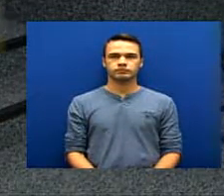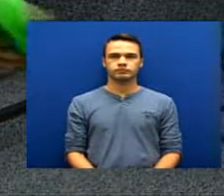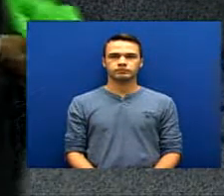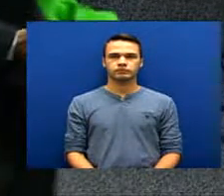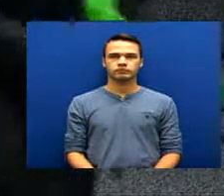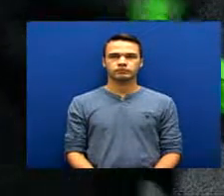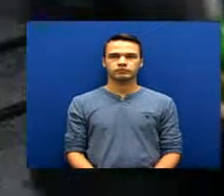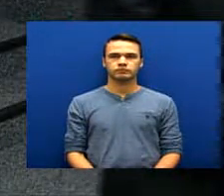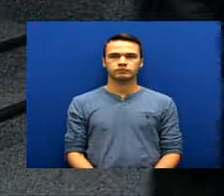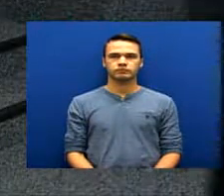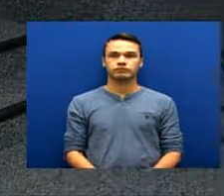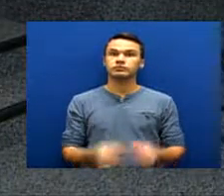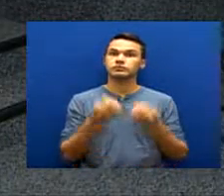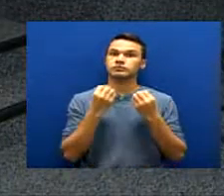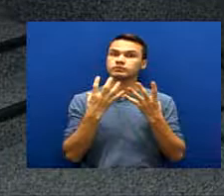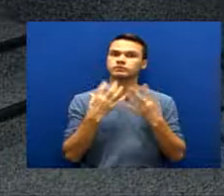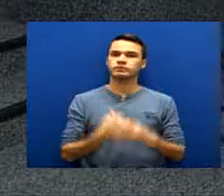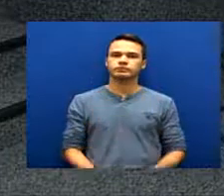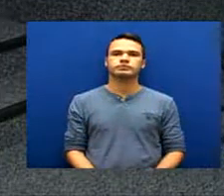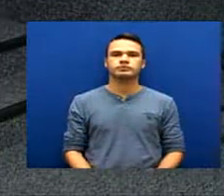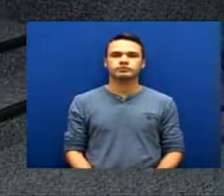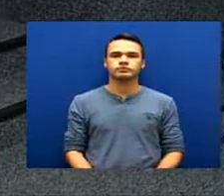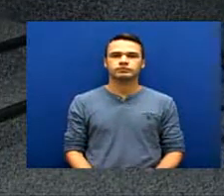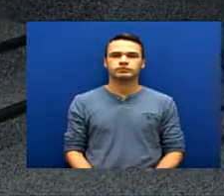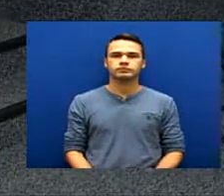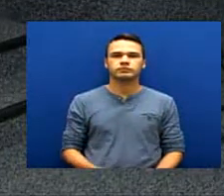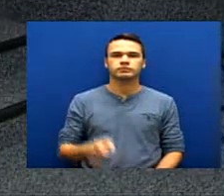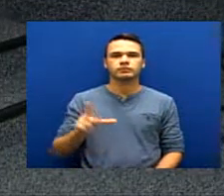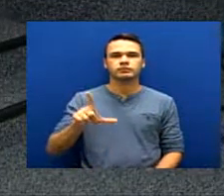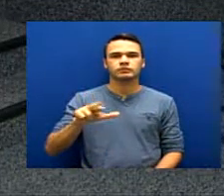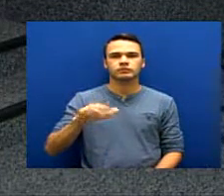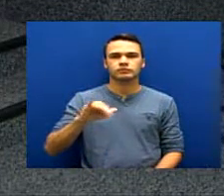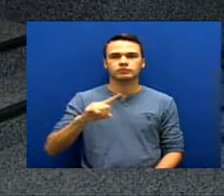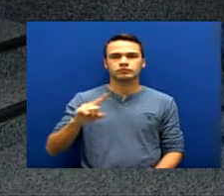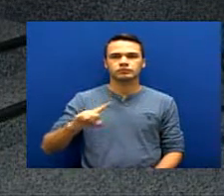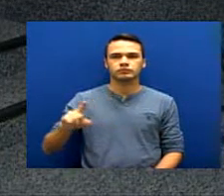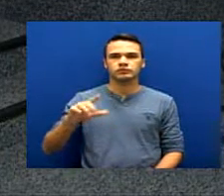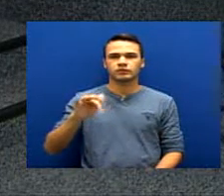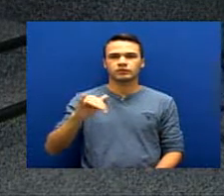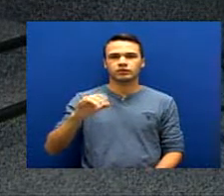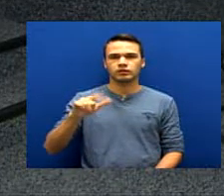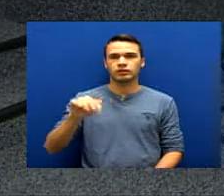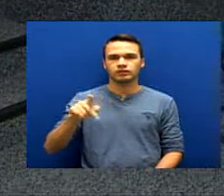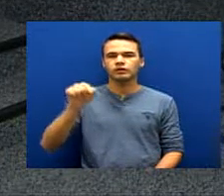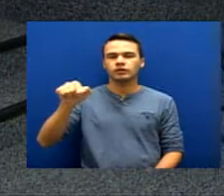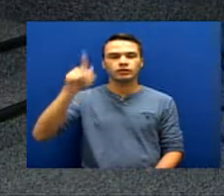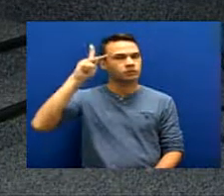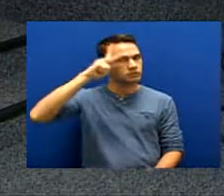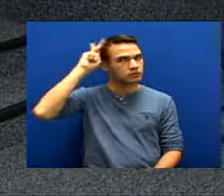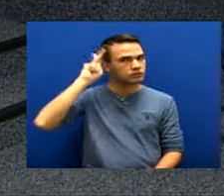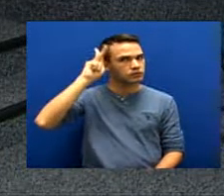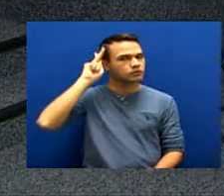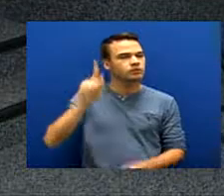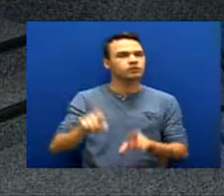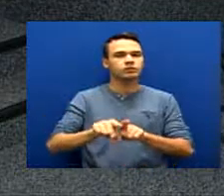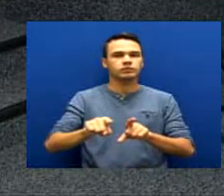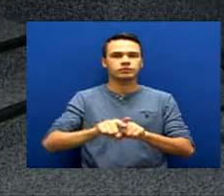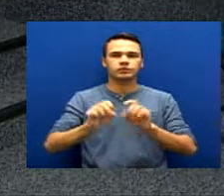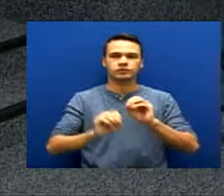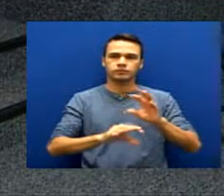um pouquinho as ovelhas que estão melhor cuidadas e ir em busca daquela ovelha perdida, da ovelha